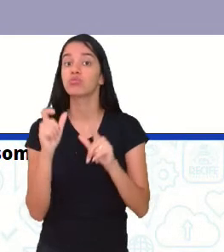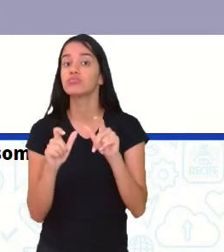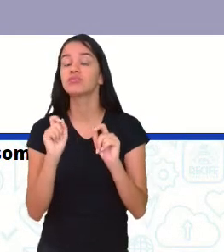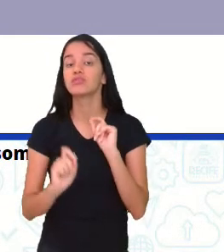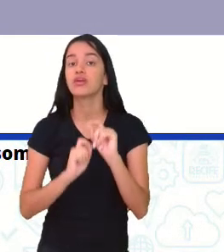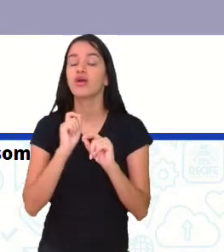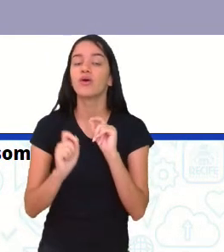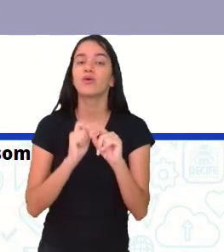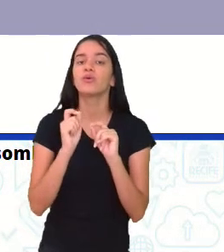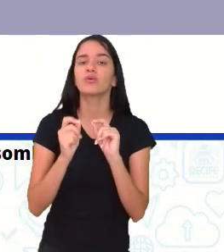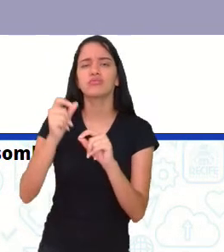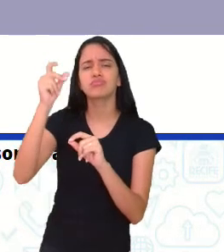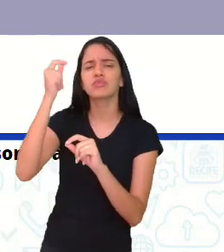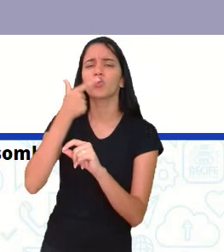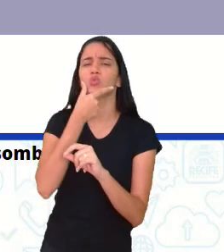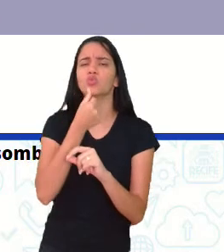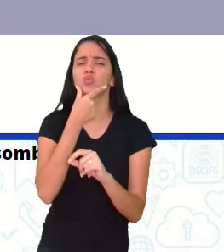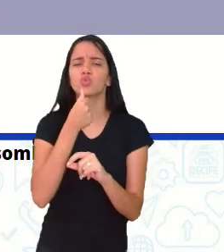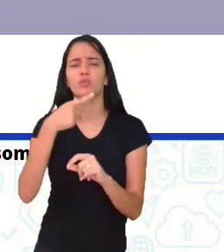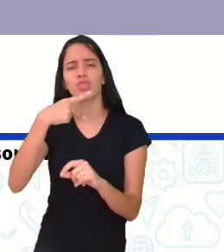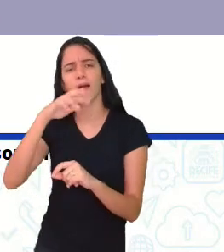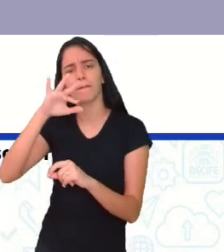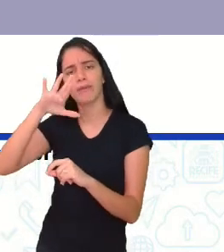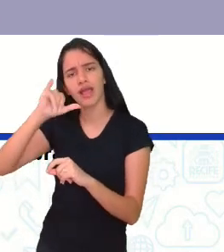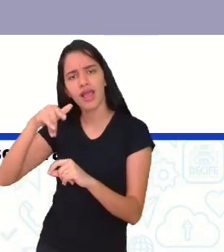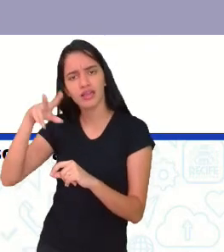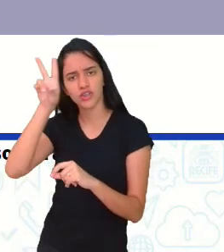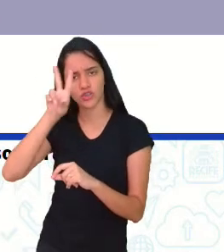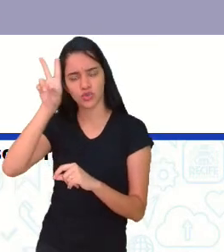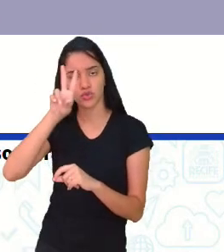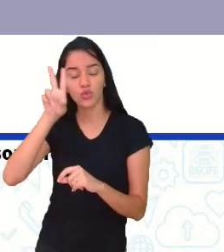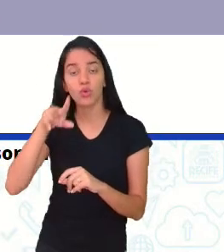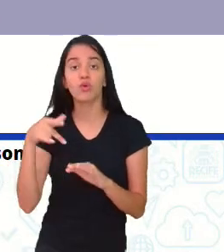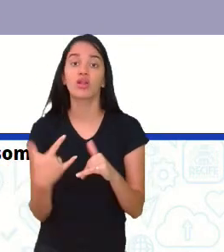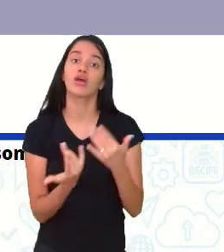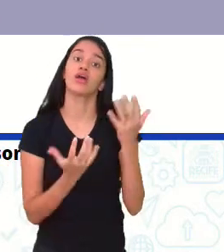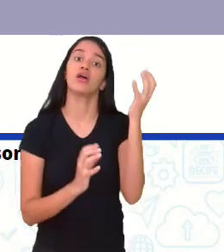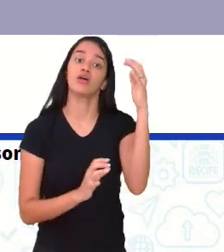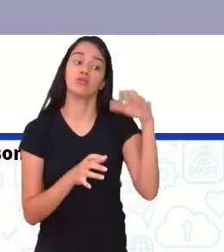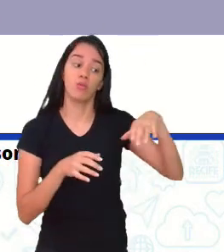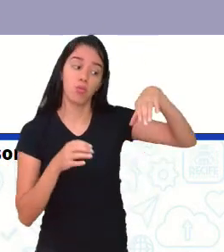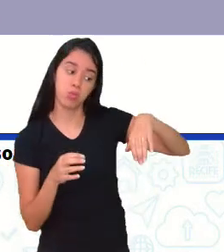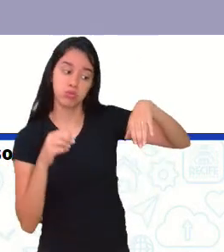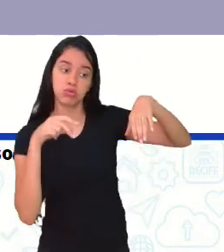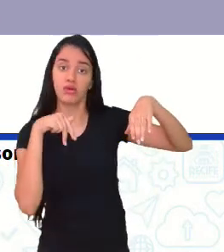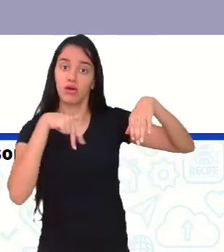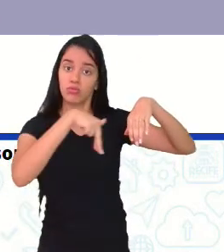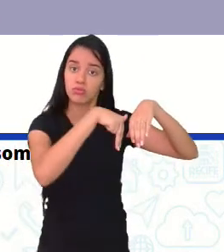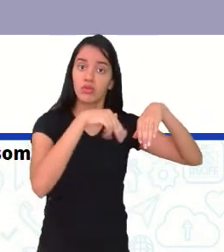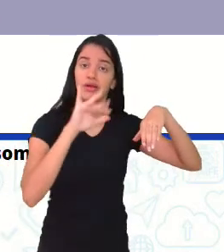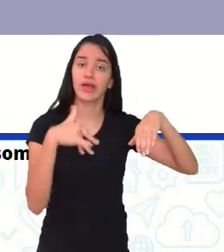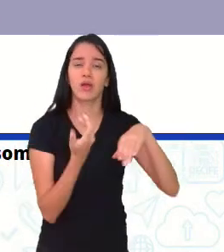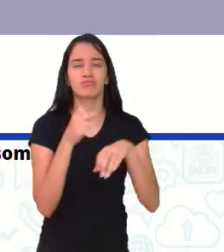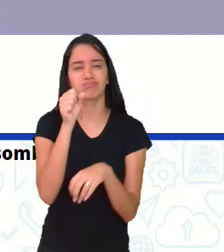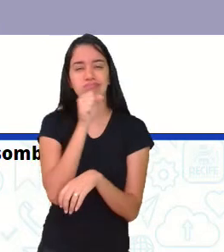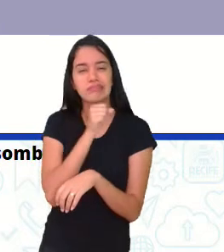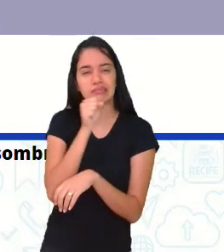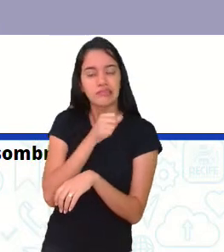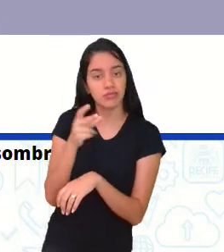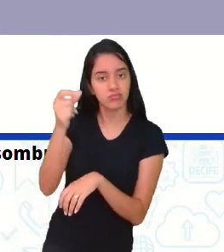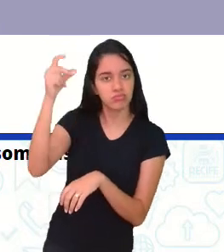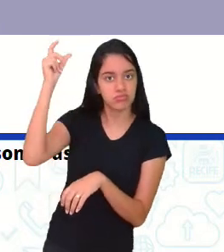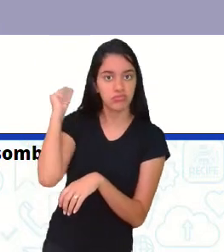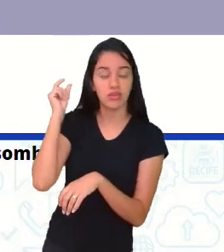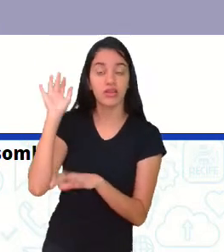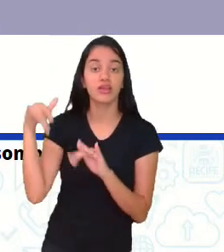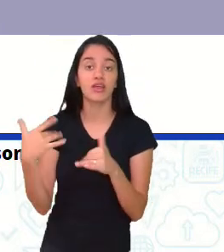período da pré-história, onde os homens já se encantavam com suas sombras movendo-se nas paredes das cavernas, ou seja, é bem antigo, né, gente? E algumas mães, na